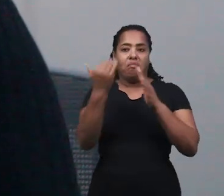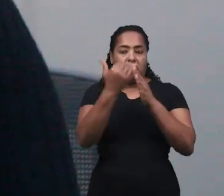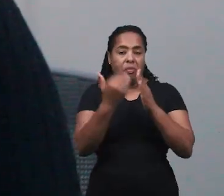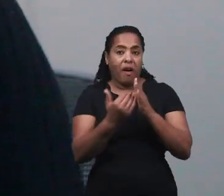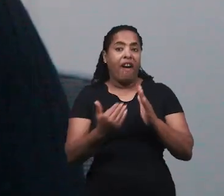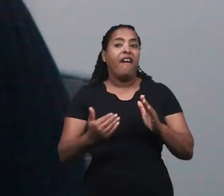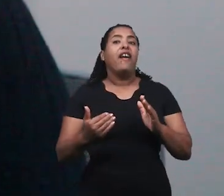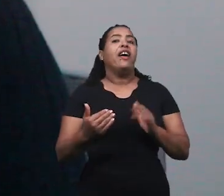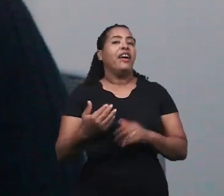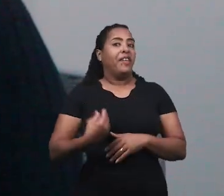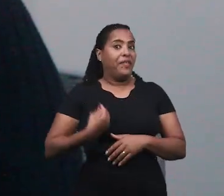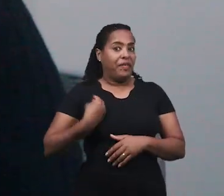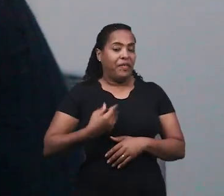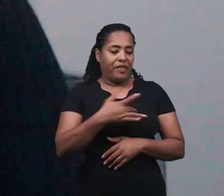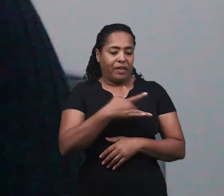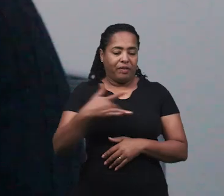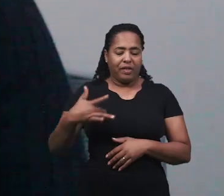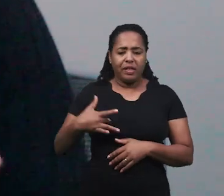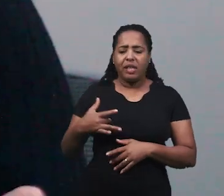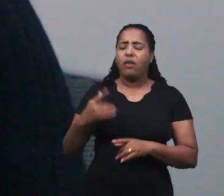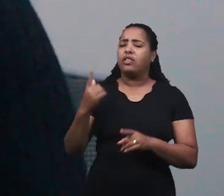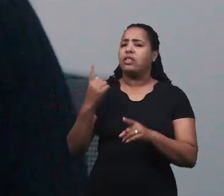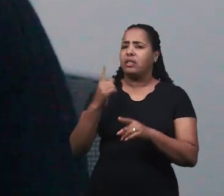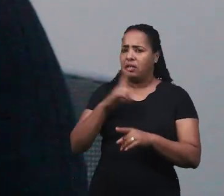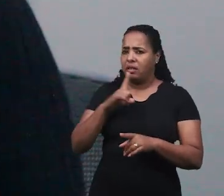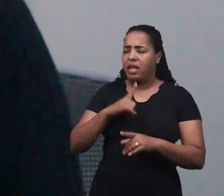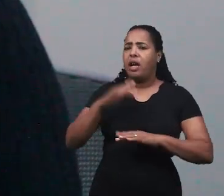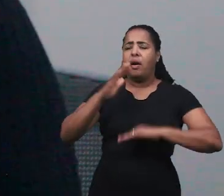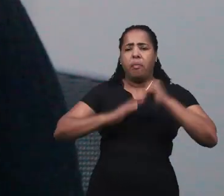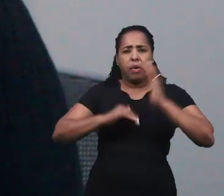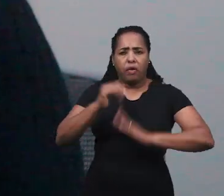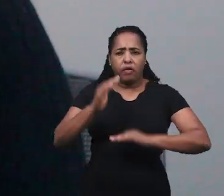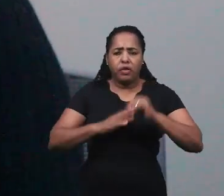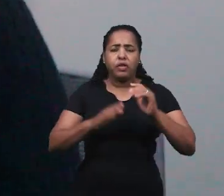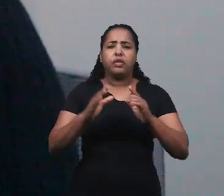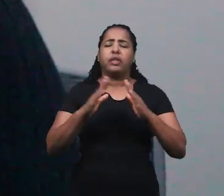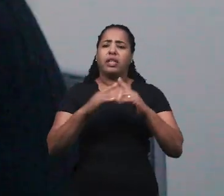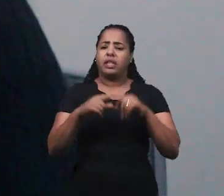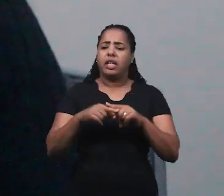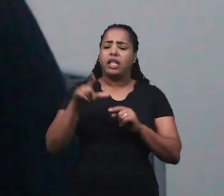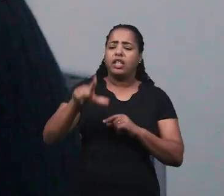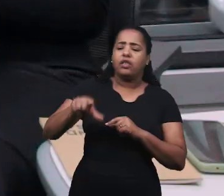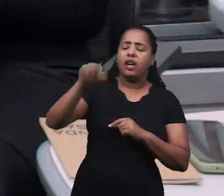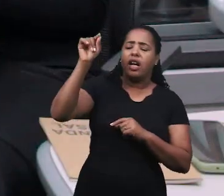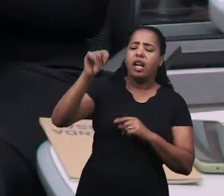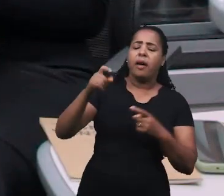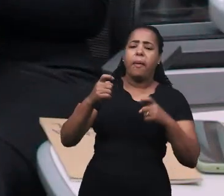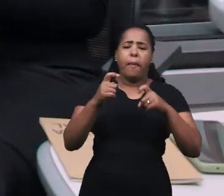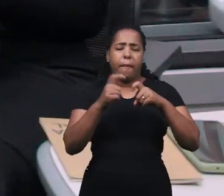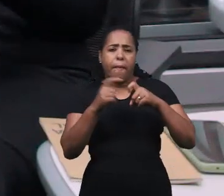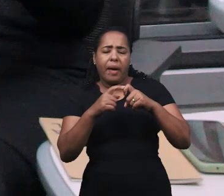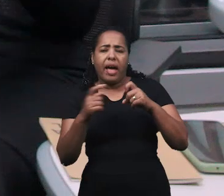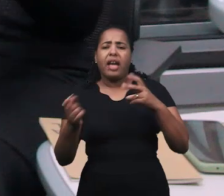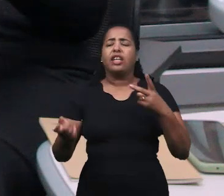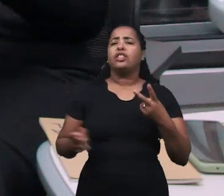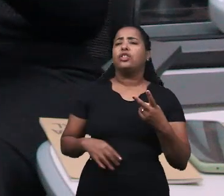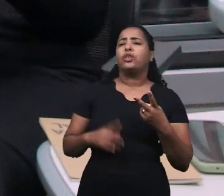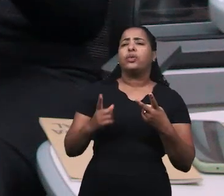com Saúde, nós encontramos ali profissionais da nossa igreja, nós selecionamos médicos, dentistas,